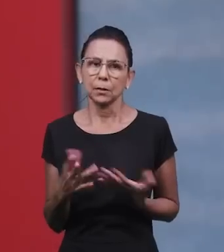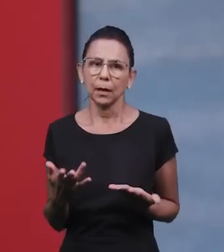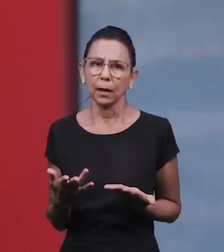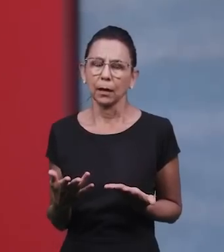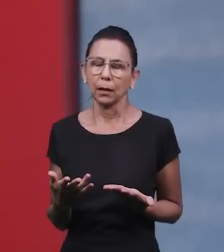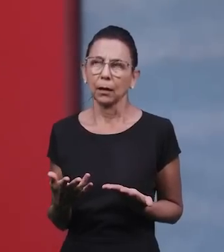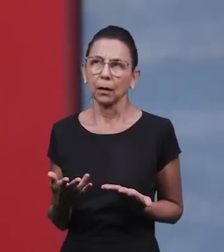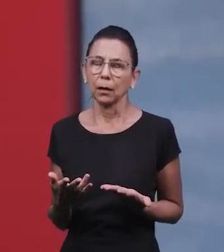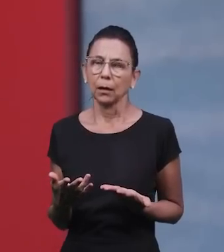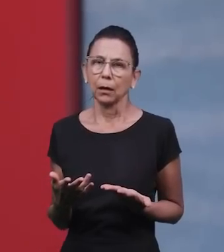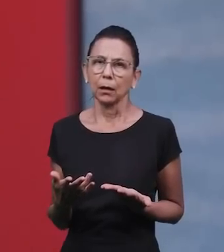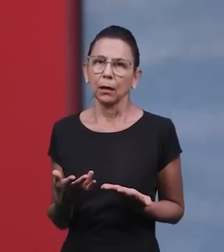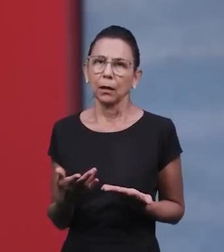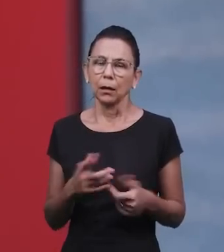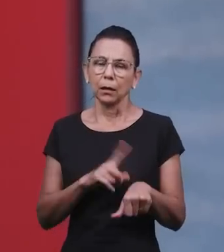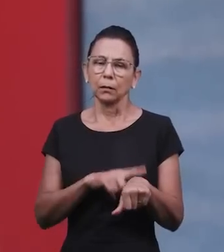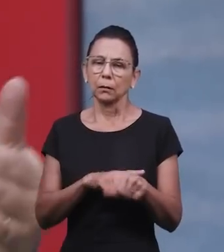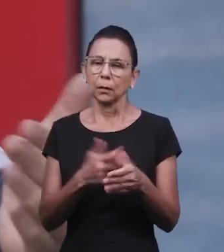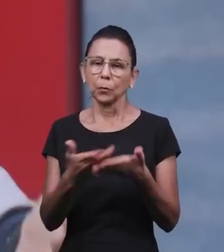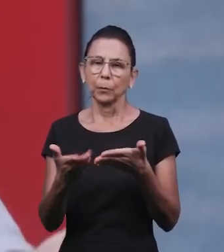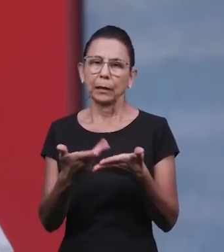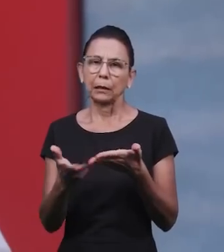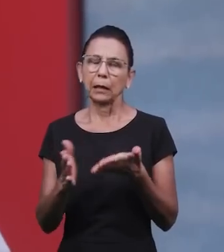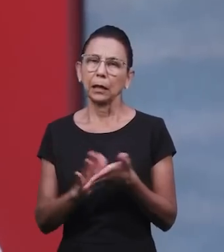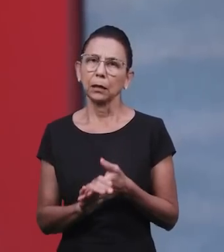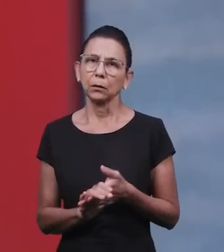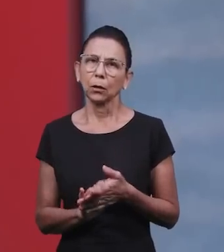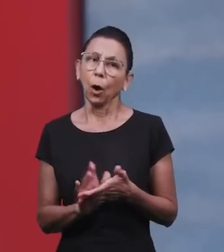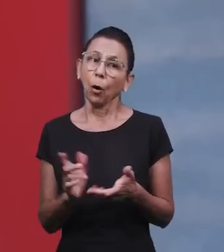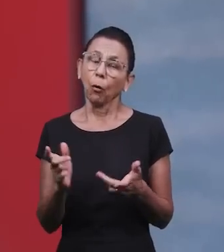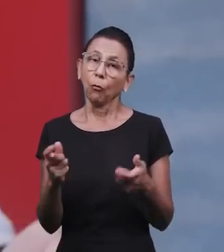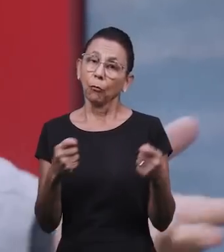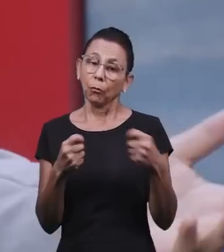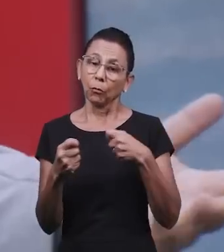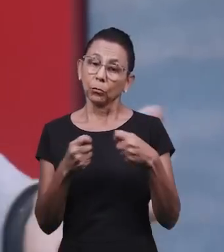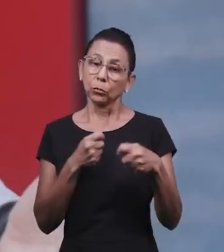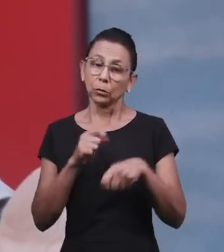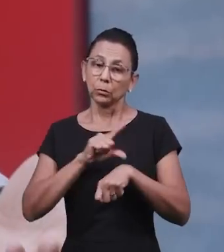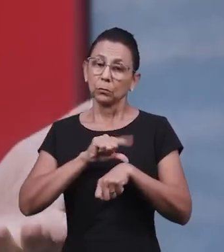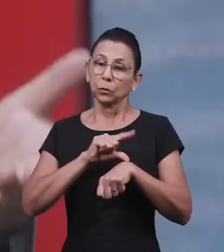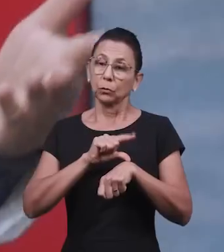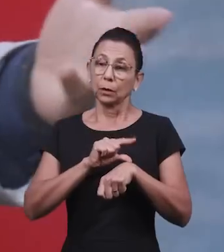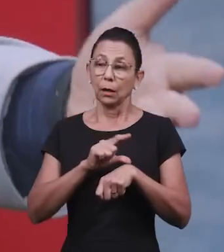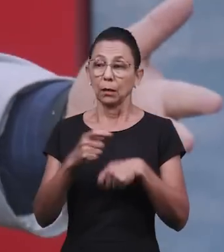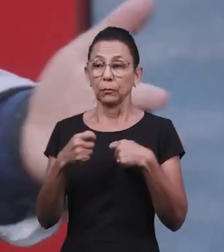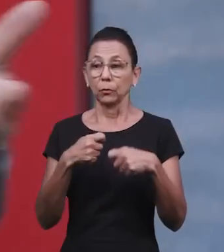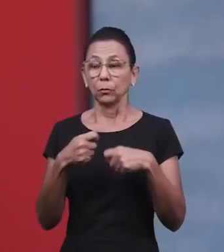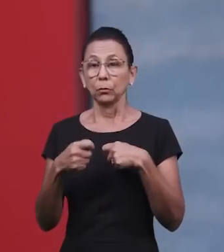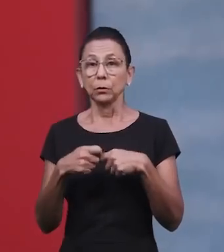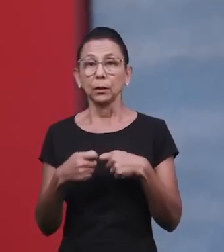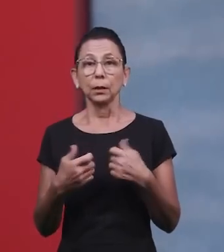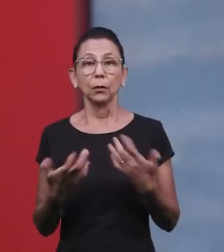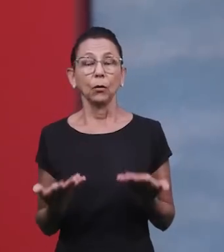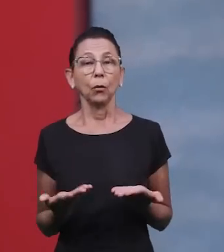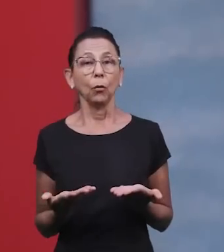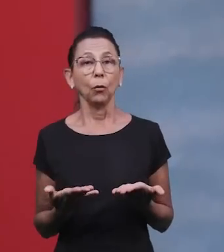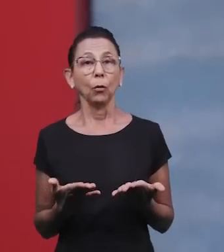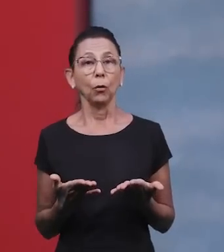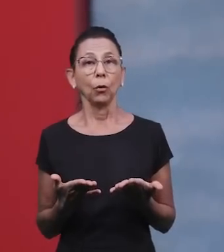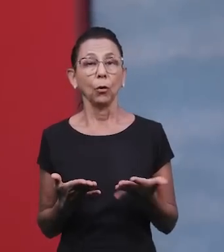mais uso desta forma, ou vou controlar os meus horários. Hoje os celulares têm recursos que você